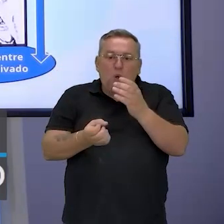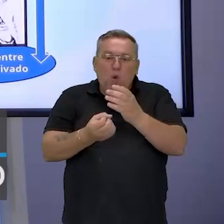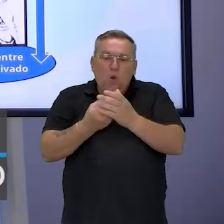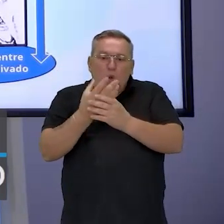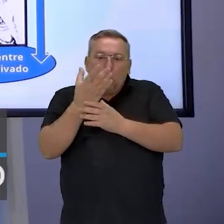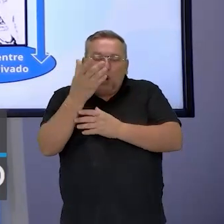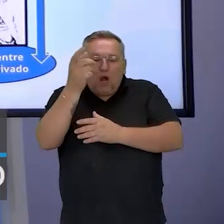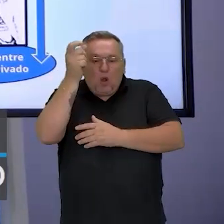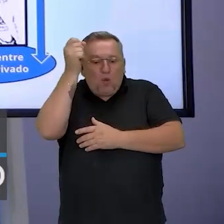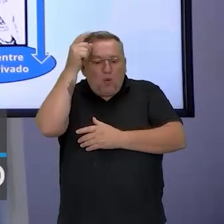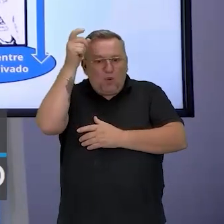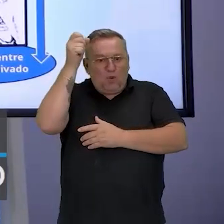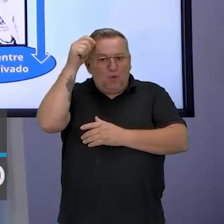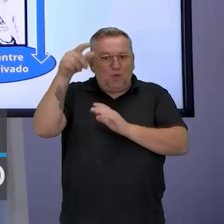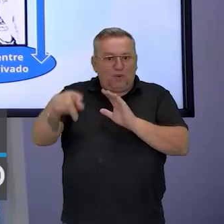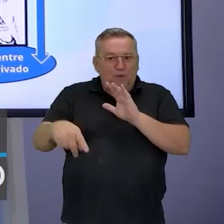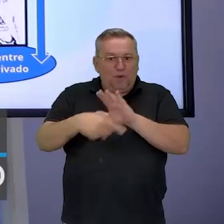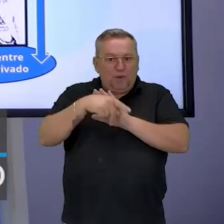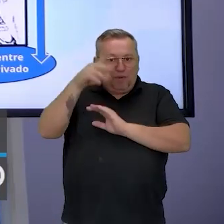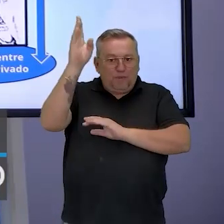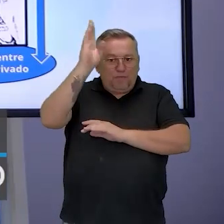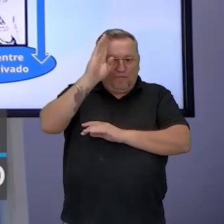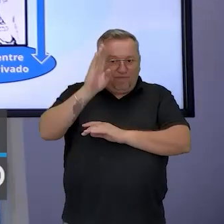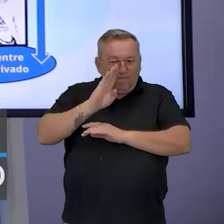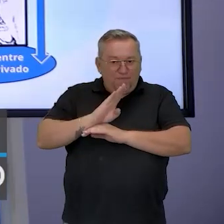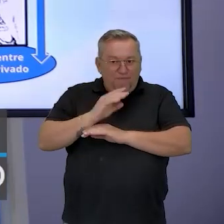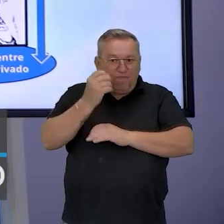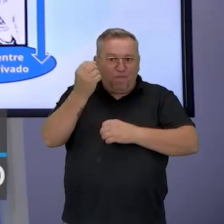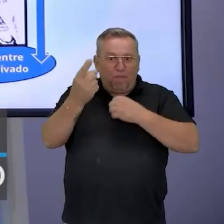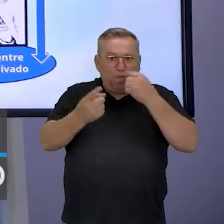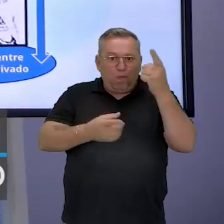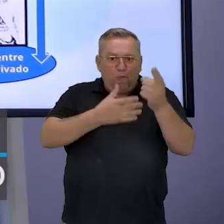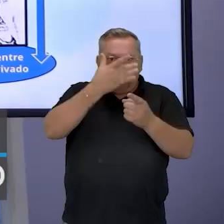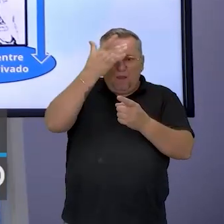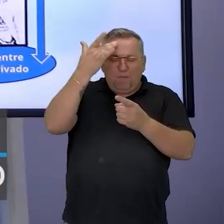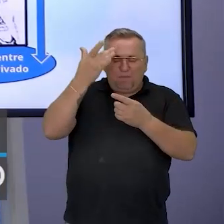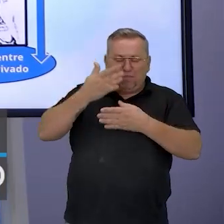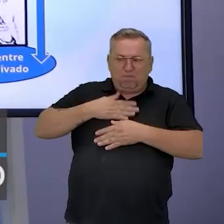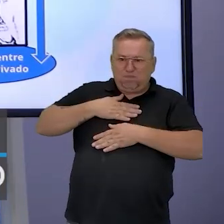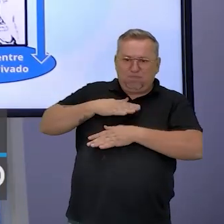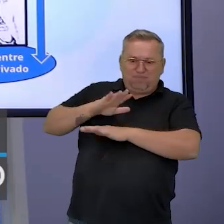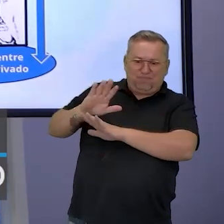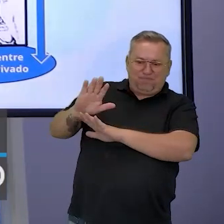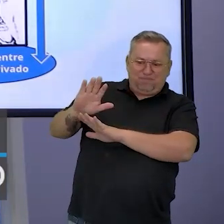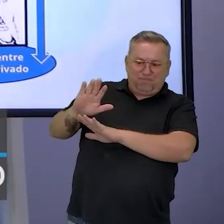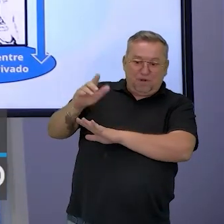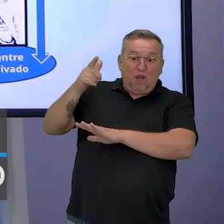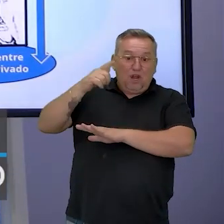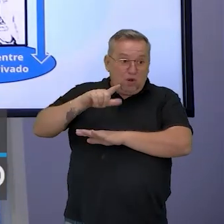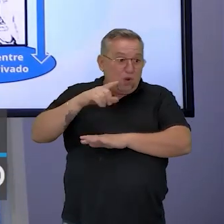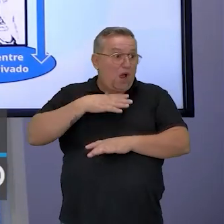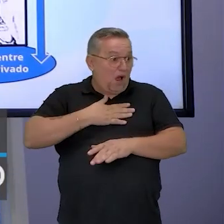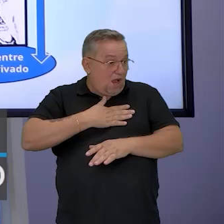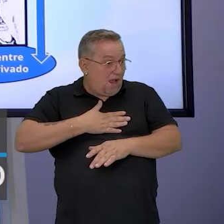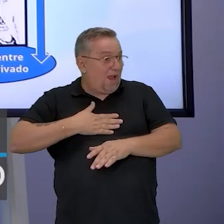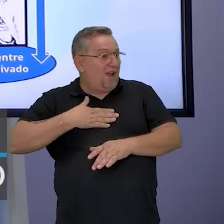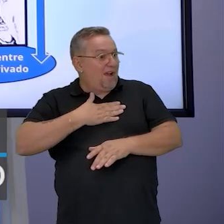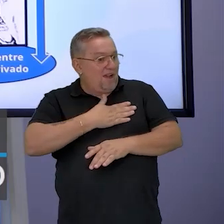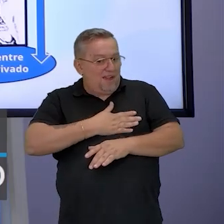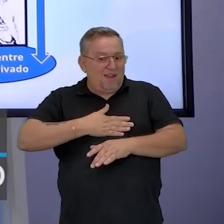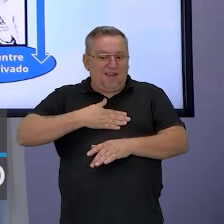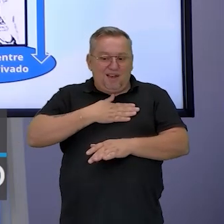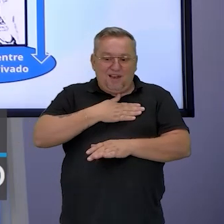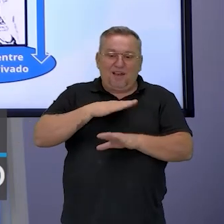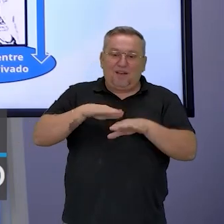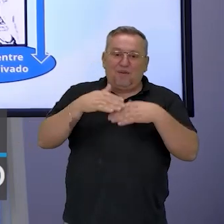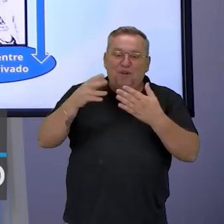de cultura brasileira, que algumas pessoas repudiam e outras pessoas vão engrandecer, principalmente quando a